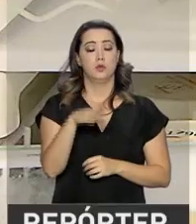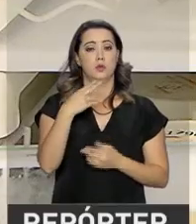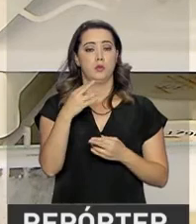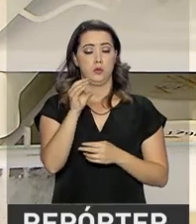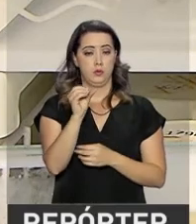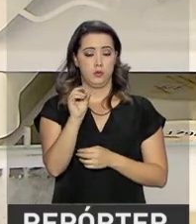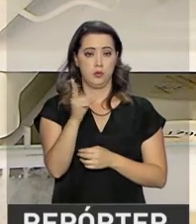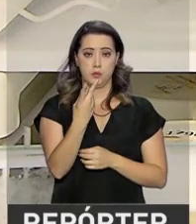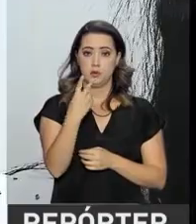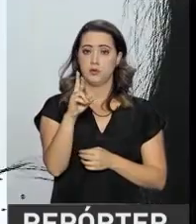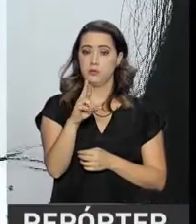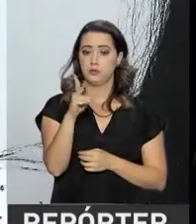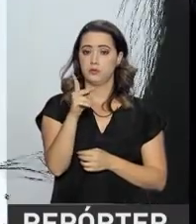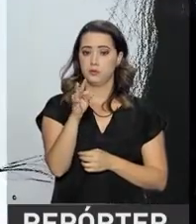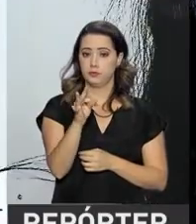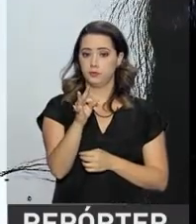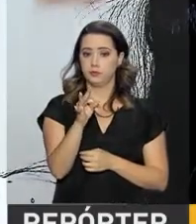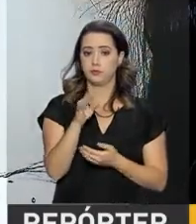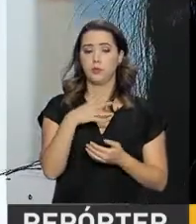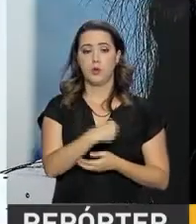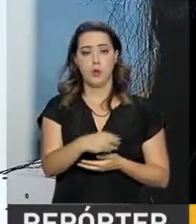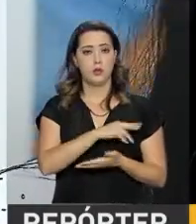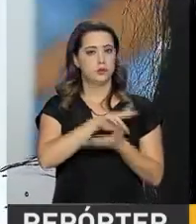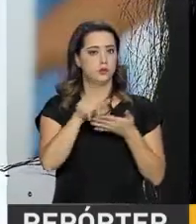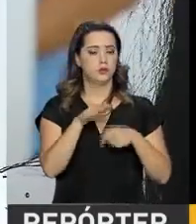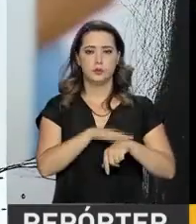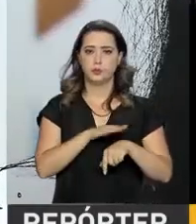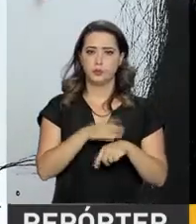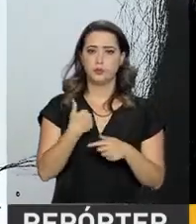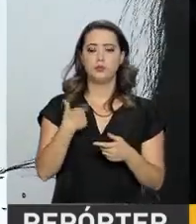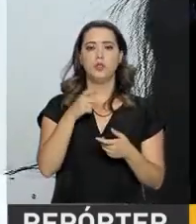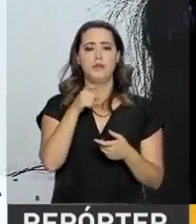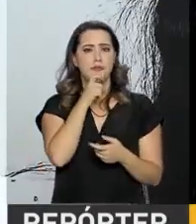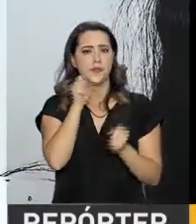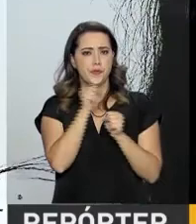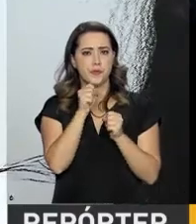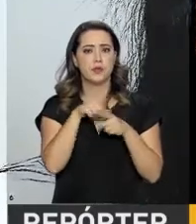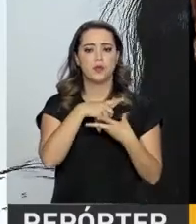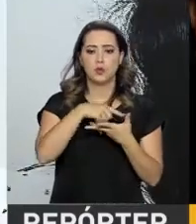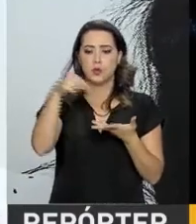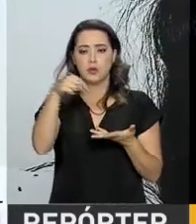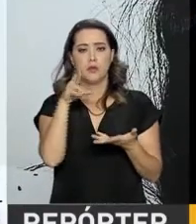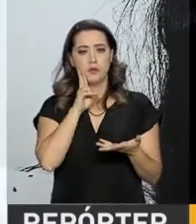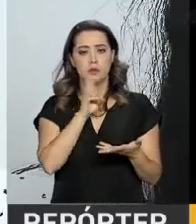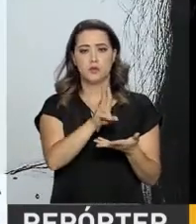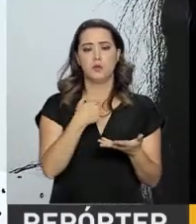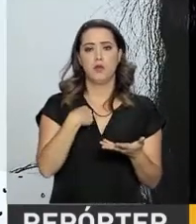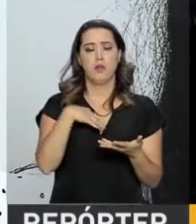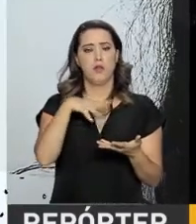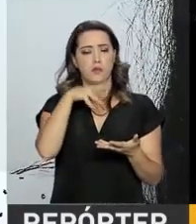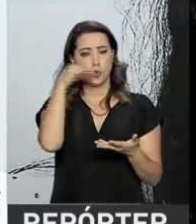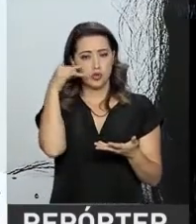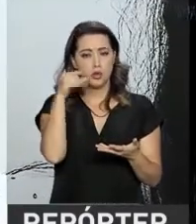Hospital Regional de Taguatinga. Ele passa por várias etapas. Ele é descongelado, é coletado uma amostra, é avaliado o cheiro,